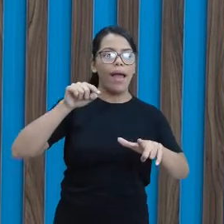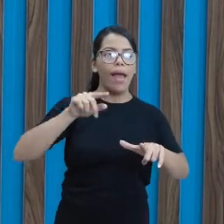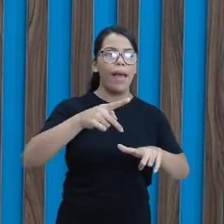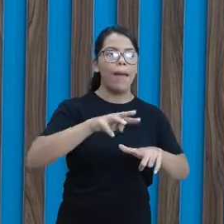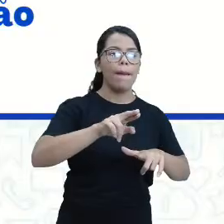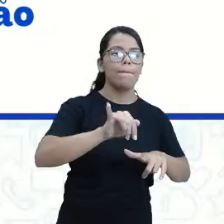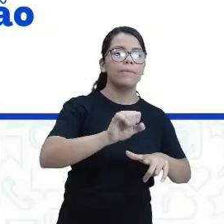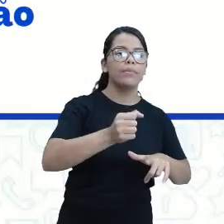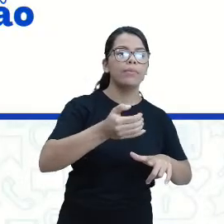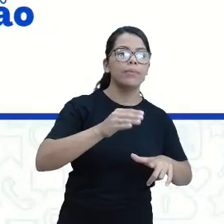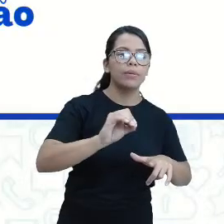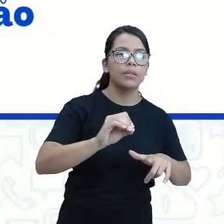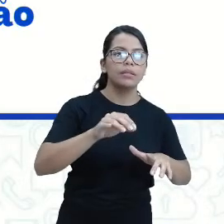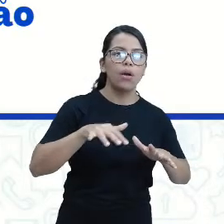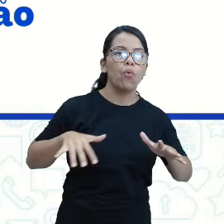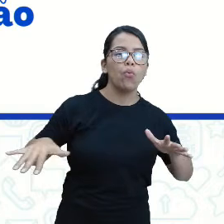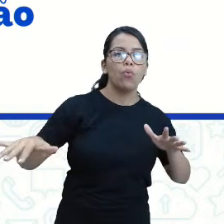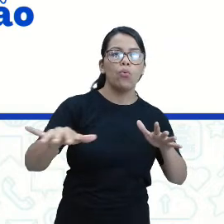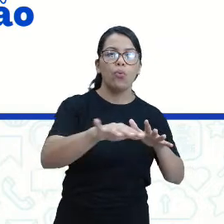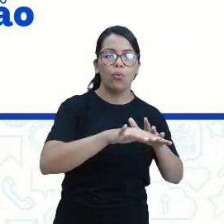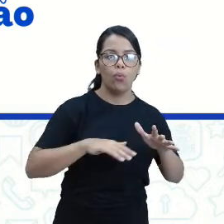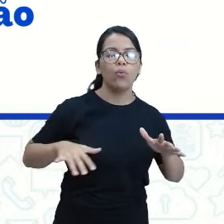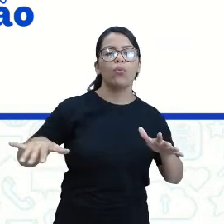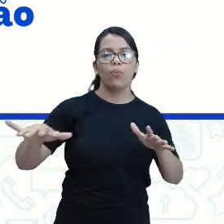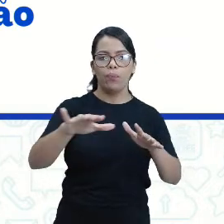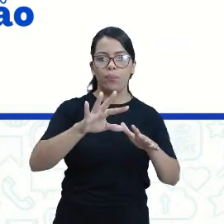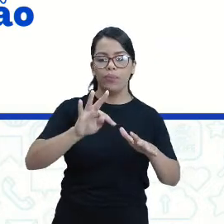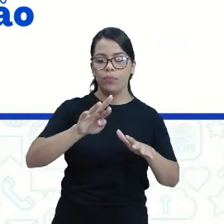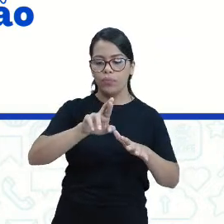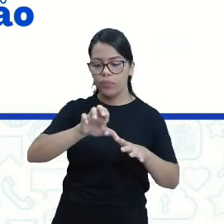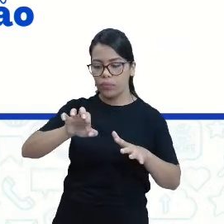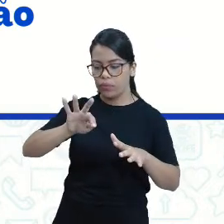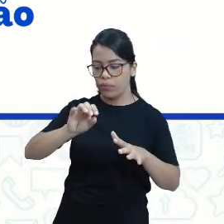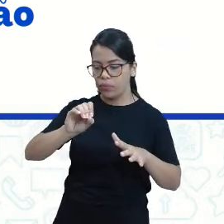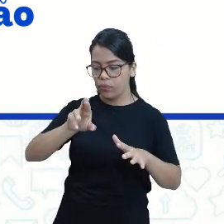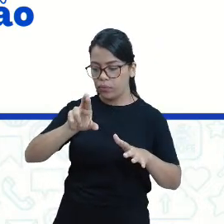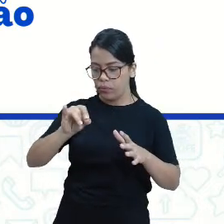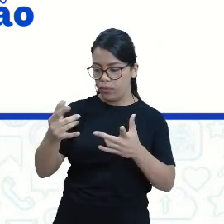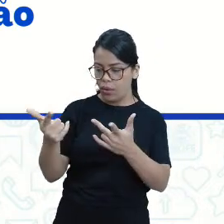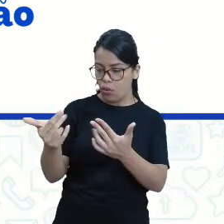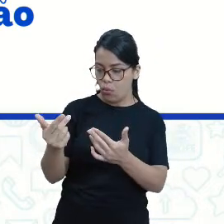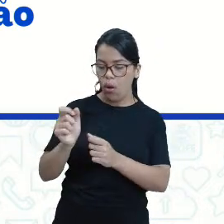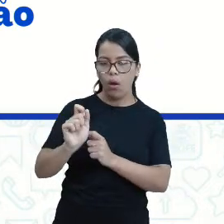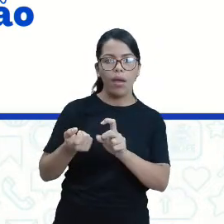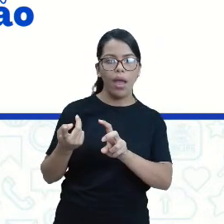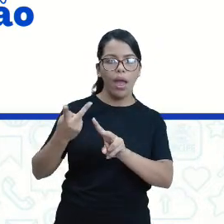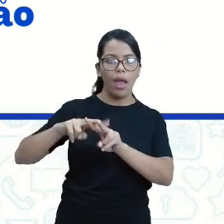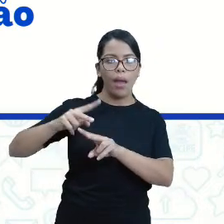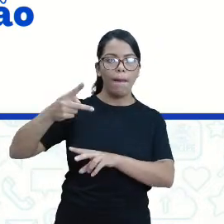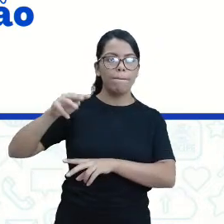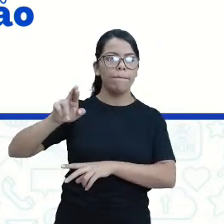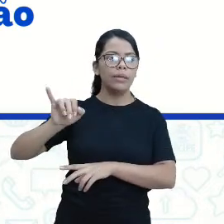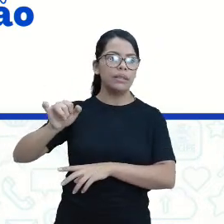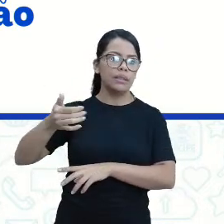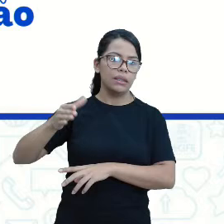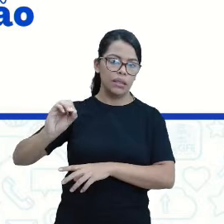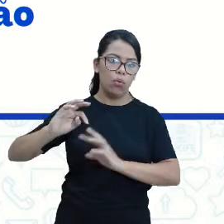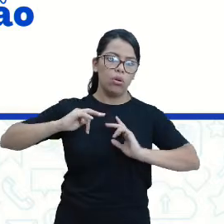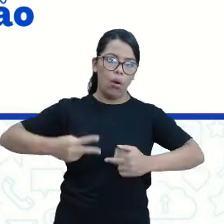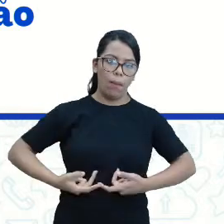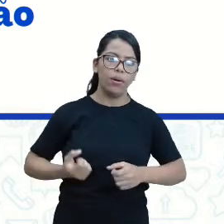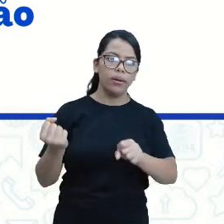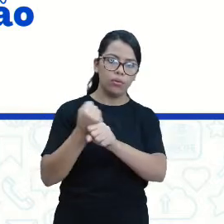quê? Vamos ver lá de novo, ó. Como uma prisão que os homens constroem para